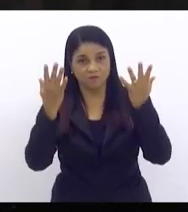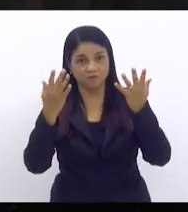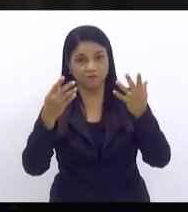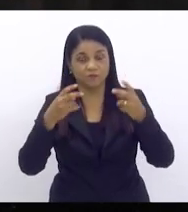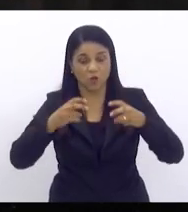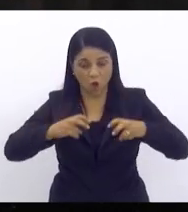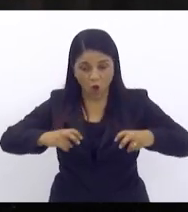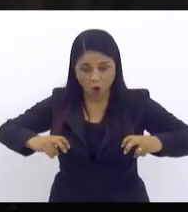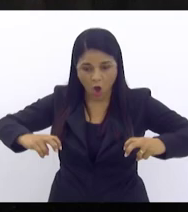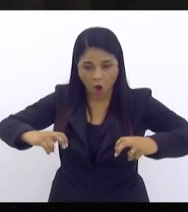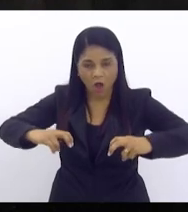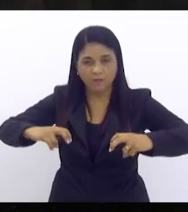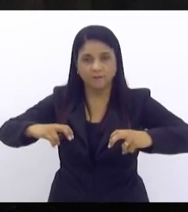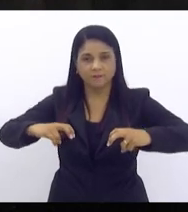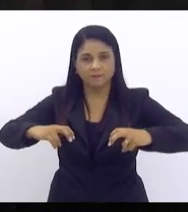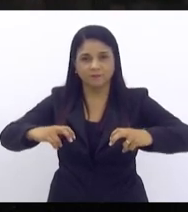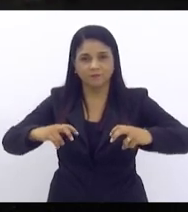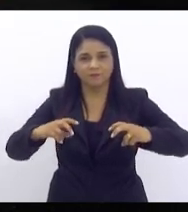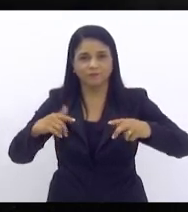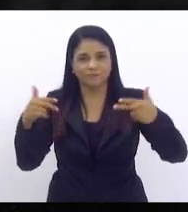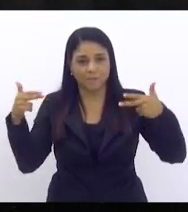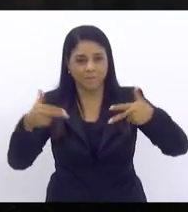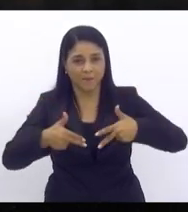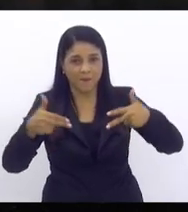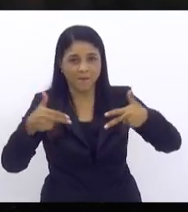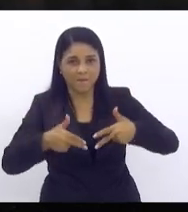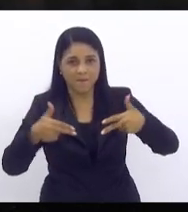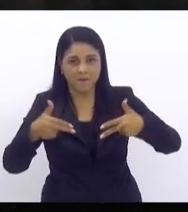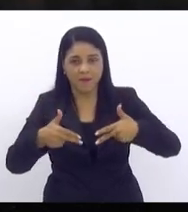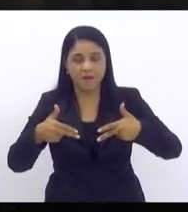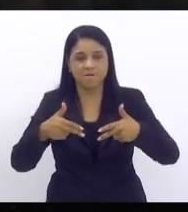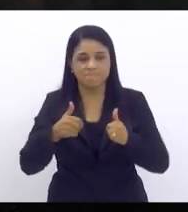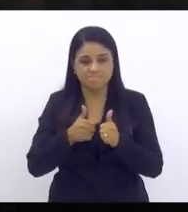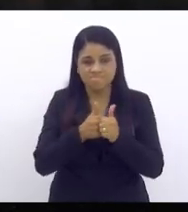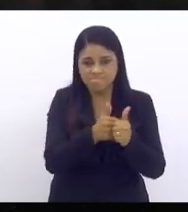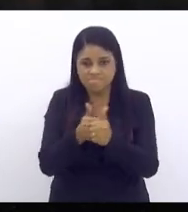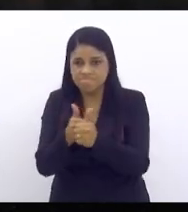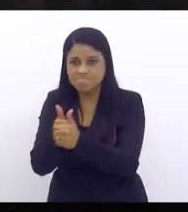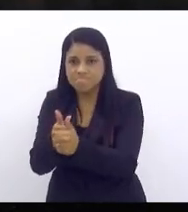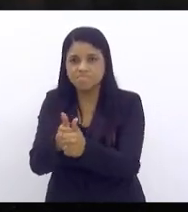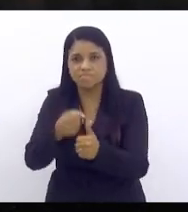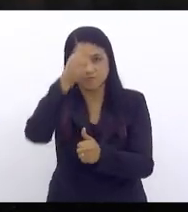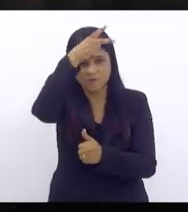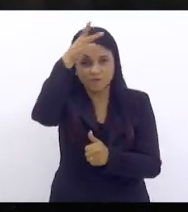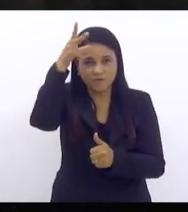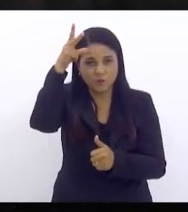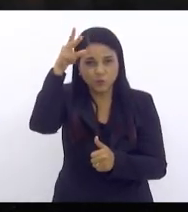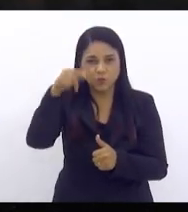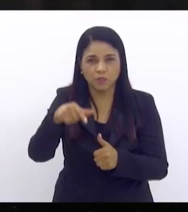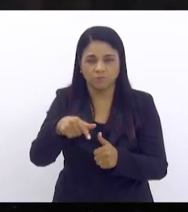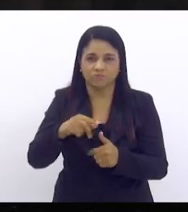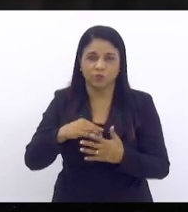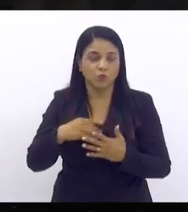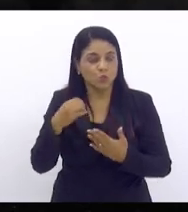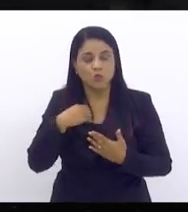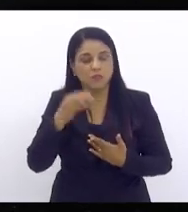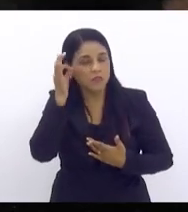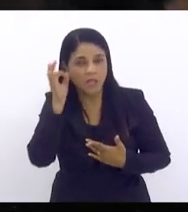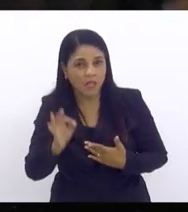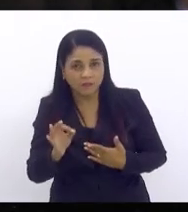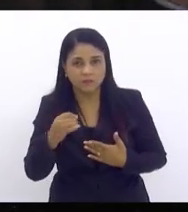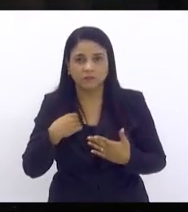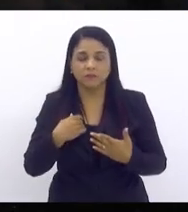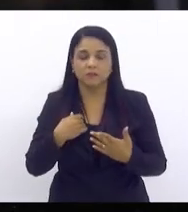são perseguidas por diversas prefeituras do interior do Estado. Muitas rodas são incompreendidas e muitos jovens